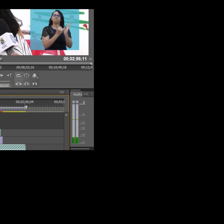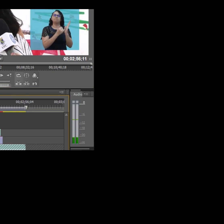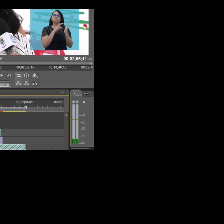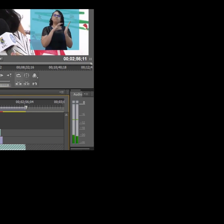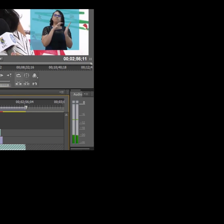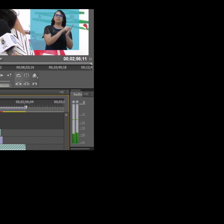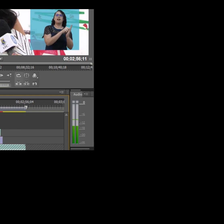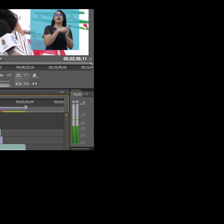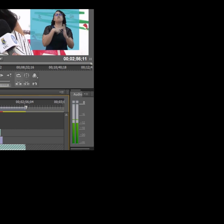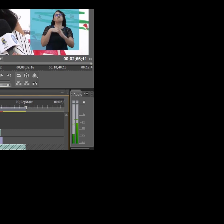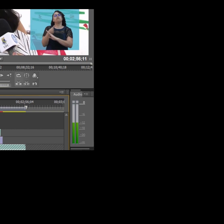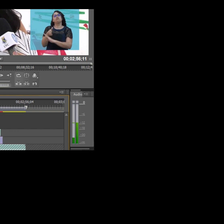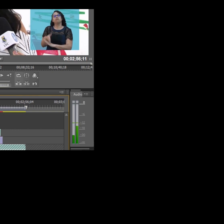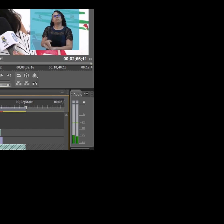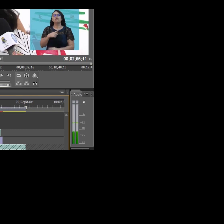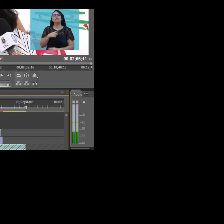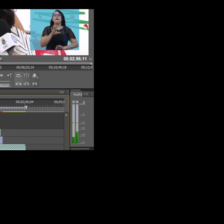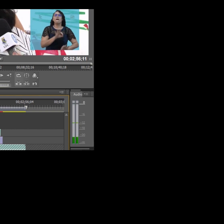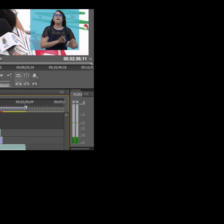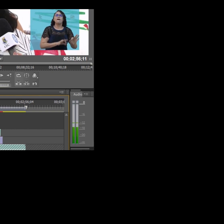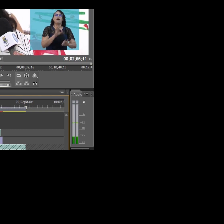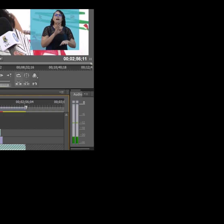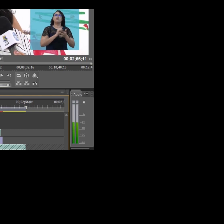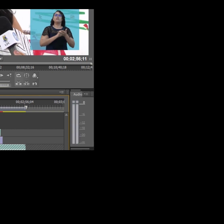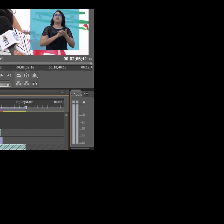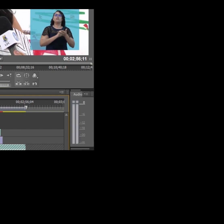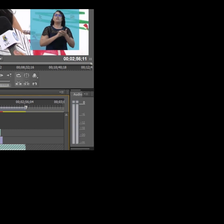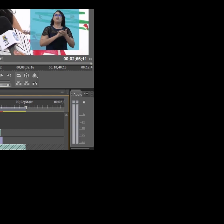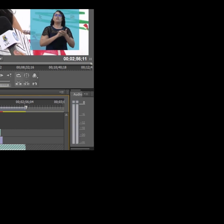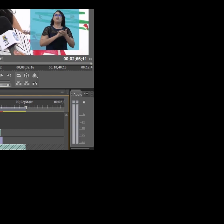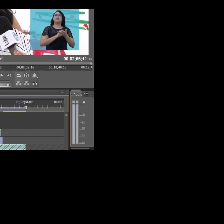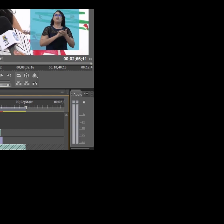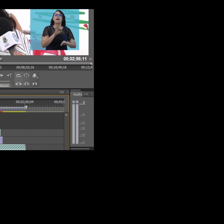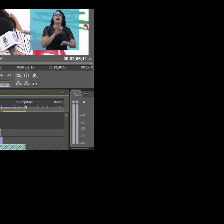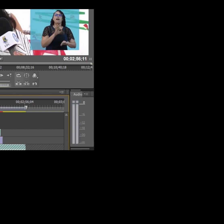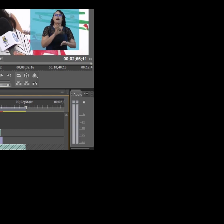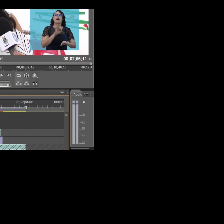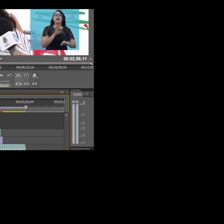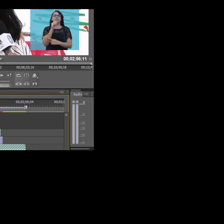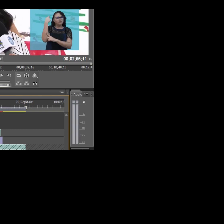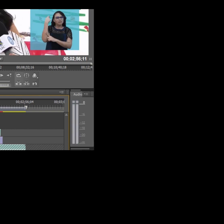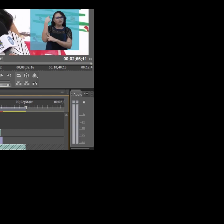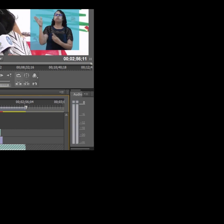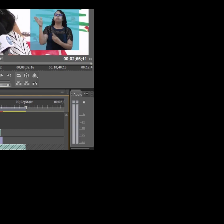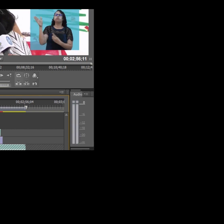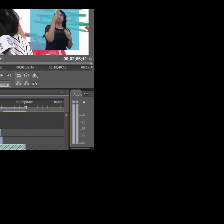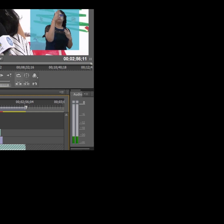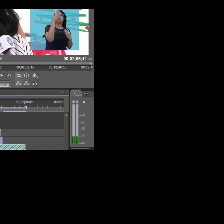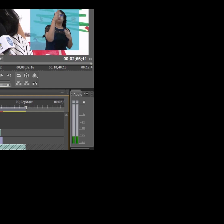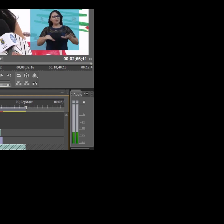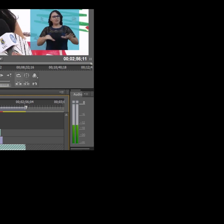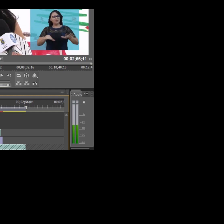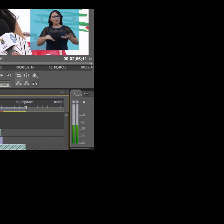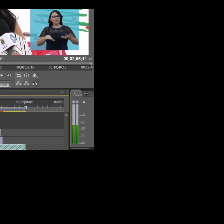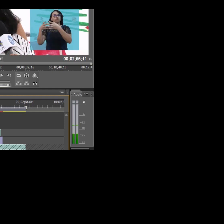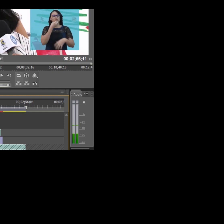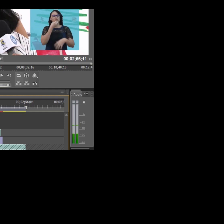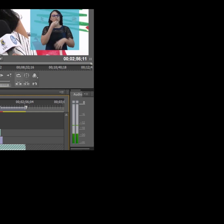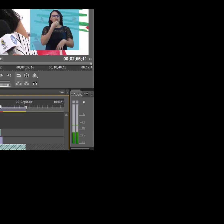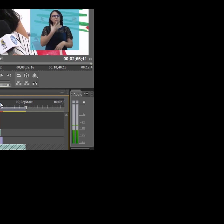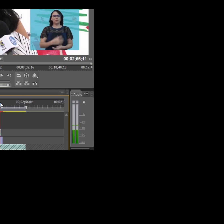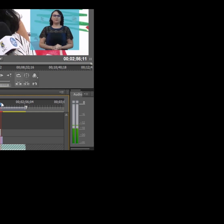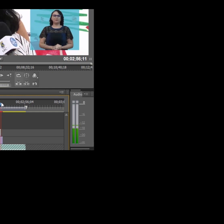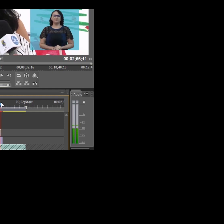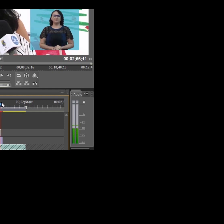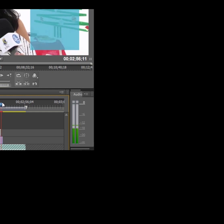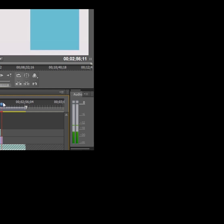passeio, Quixadá, Pentecoste, né? Todos esses que faz parte da universidade. A gente leva o